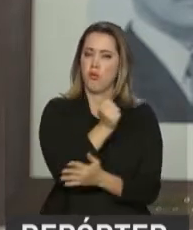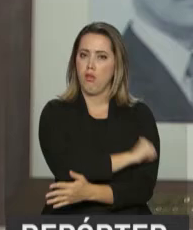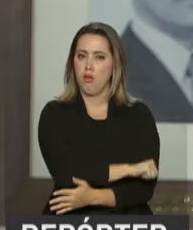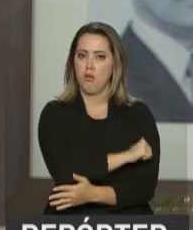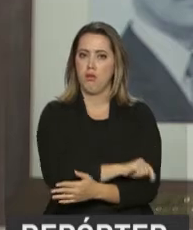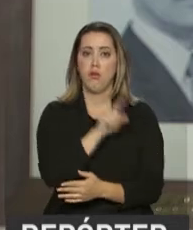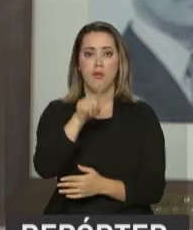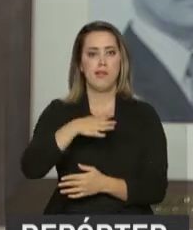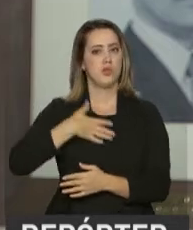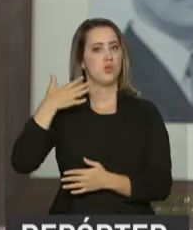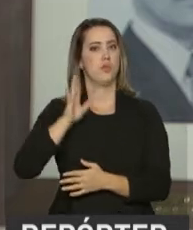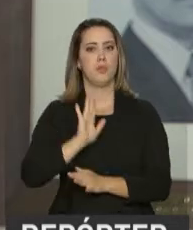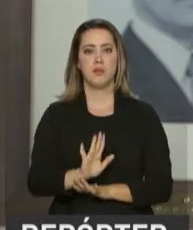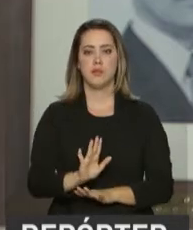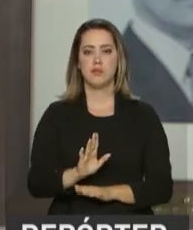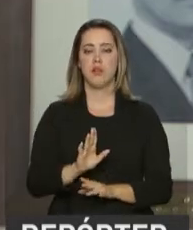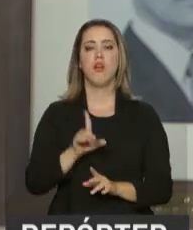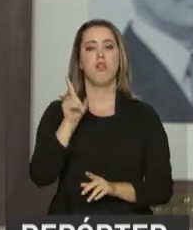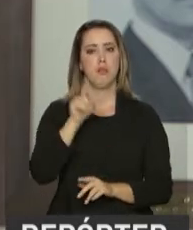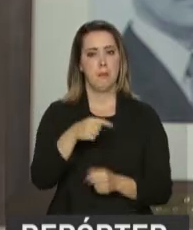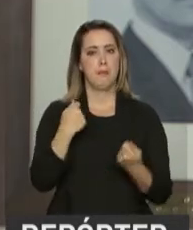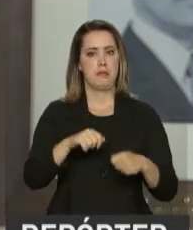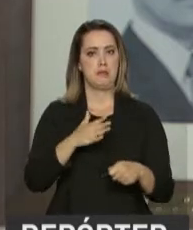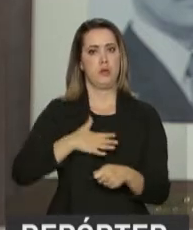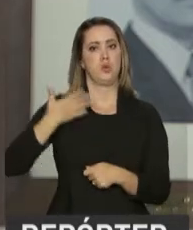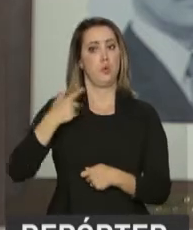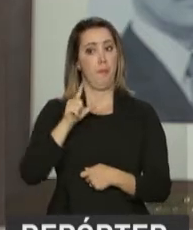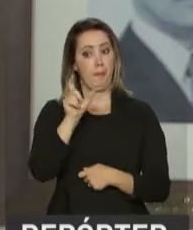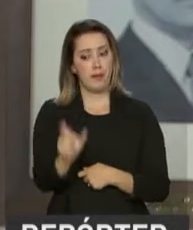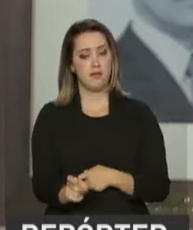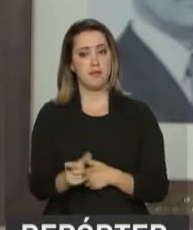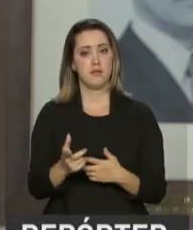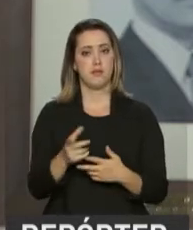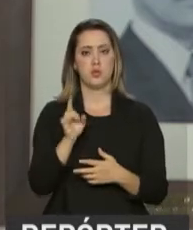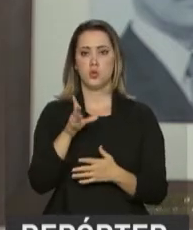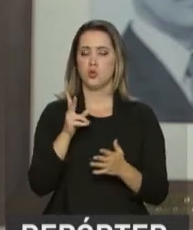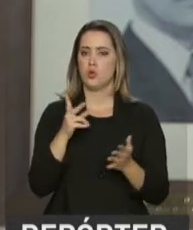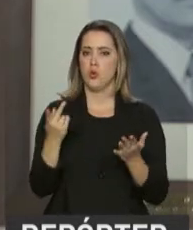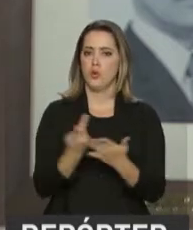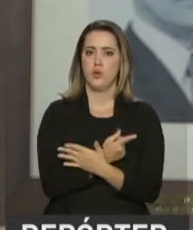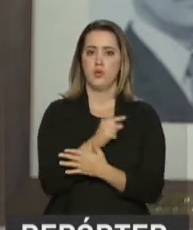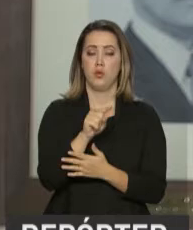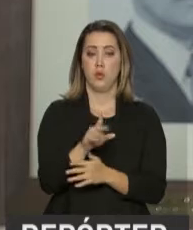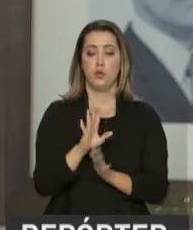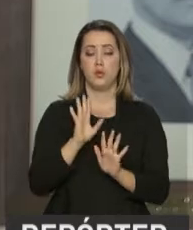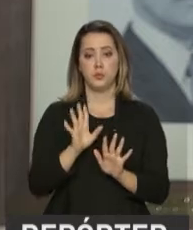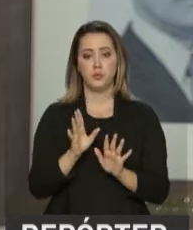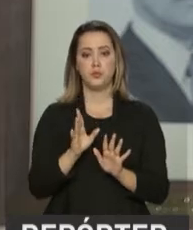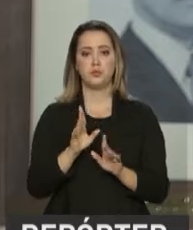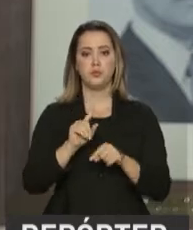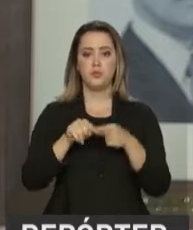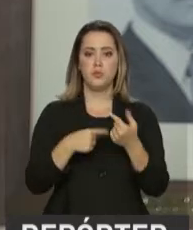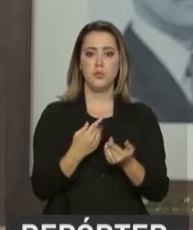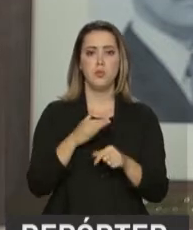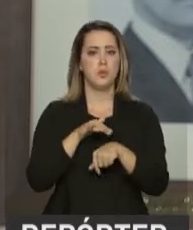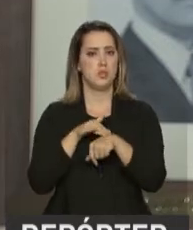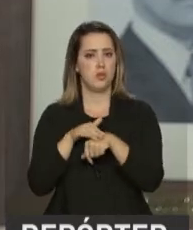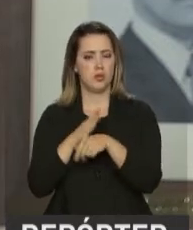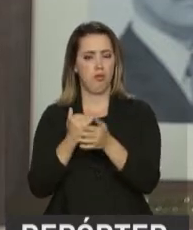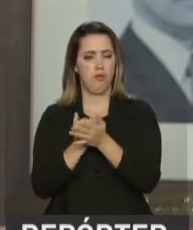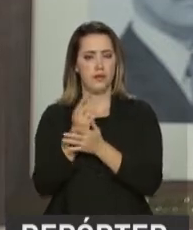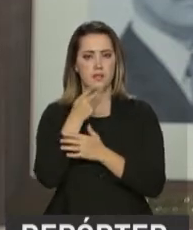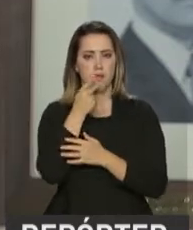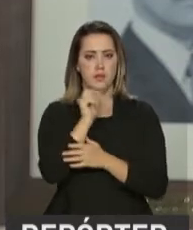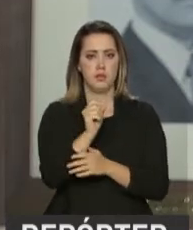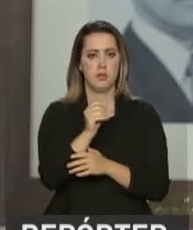elemento surpresa. Elemento surpresa. Bom, esse elemento surpresa só será possível, e eu volto ao início do nosso diálogo, que